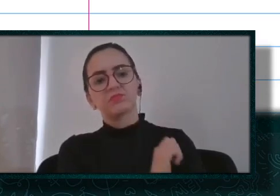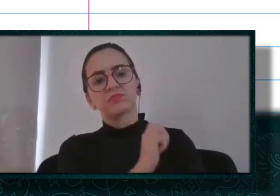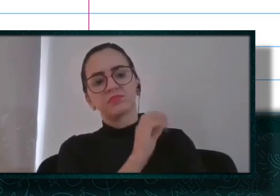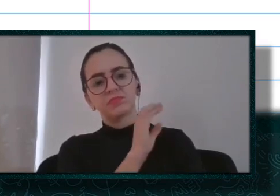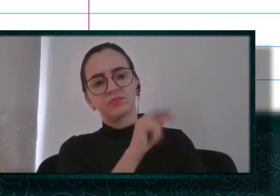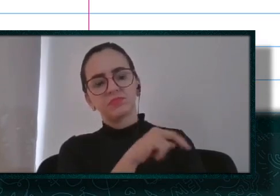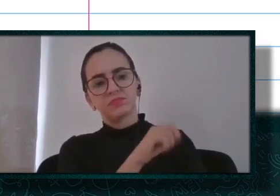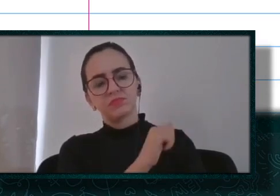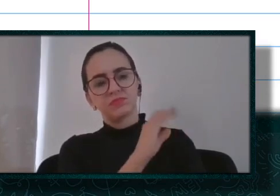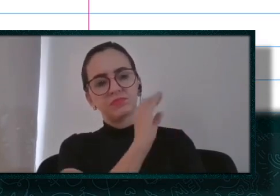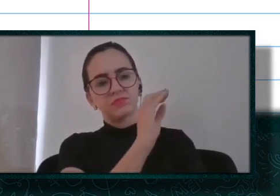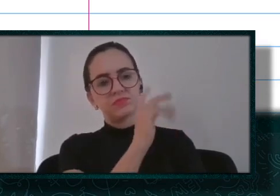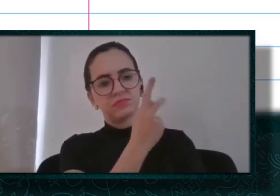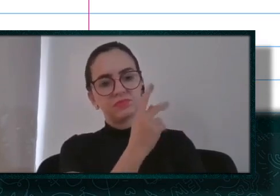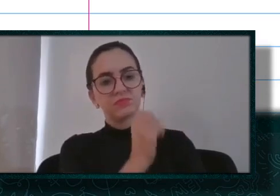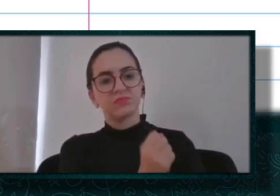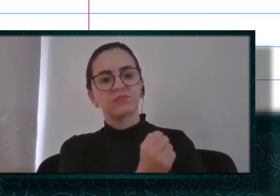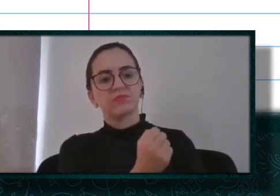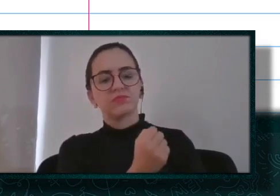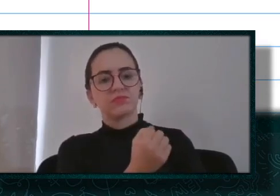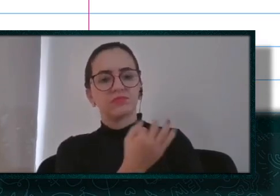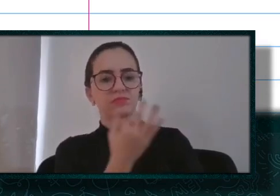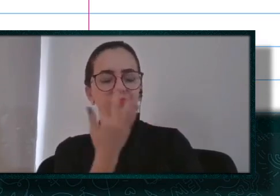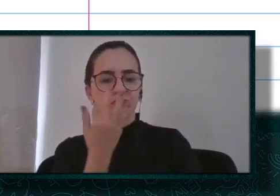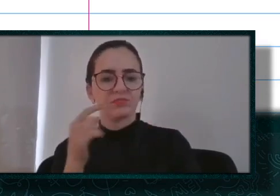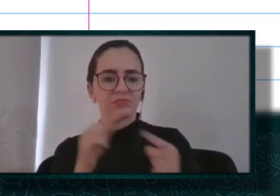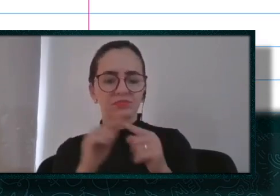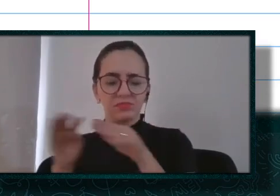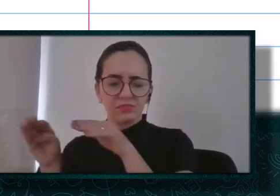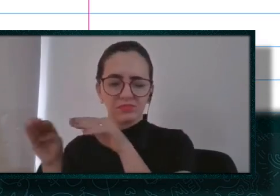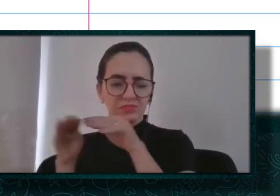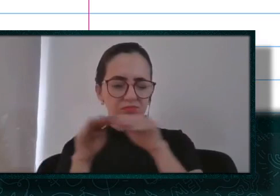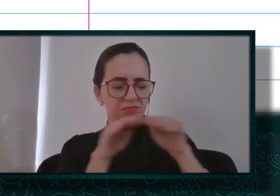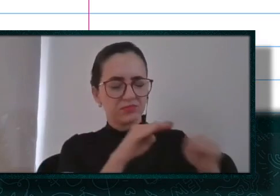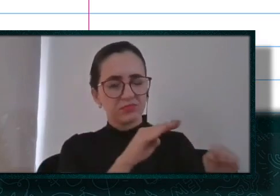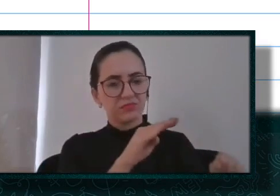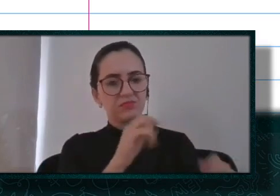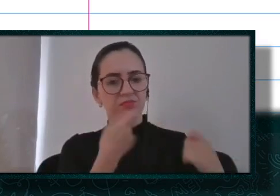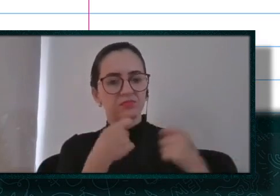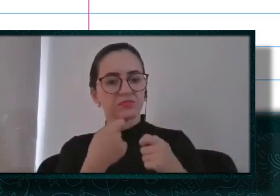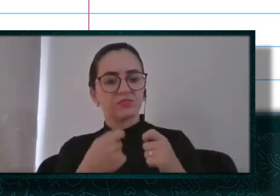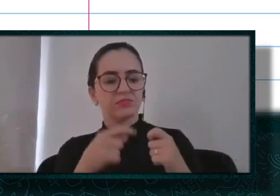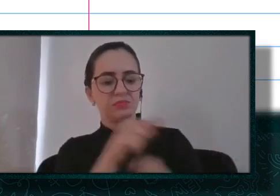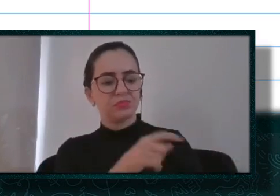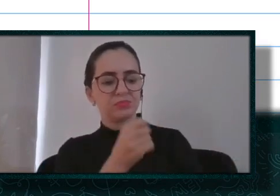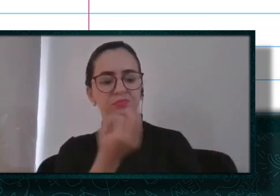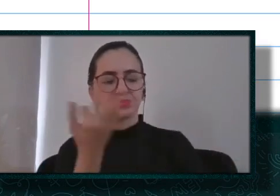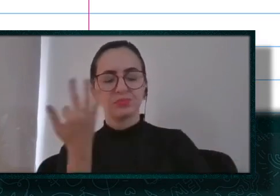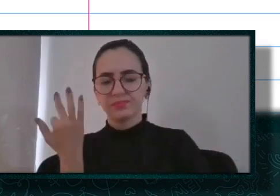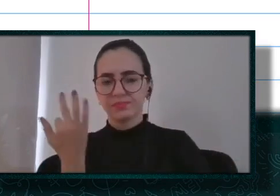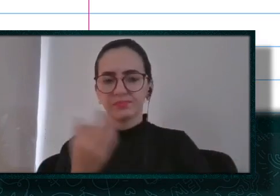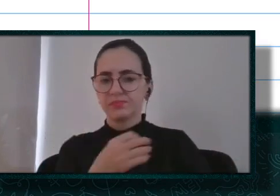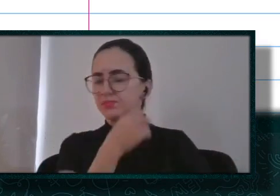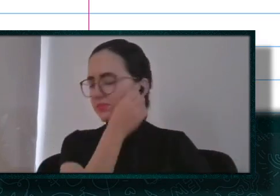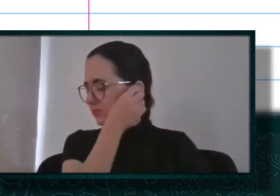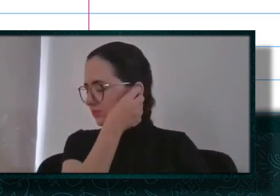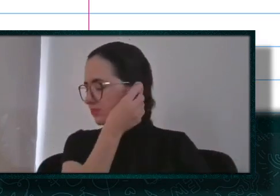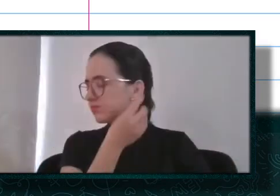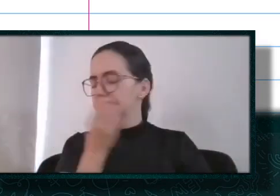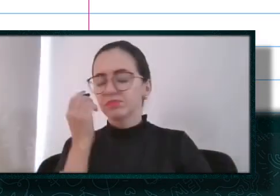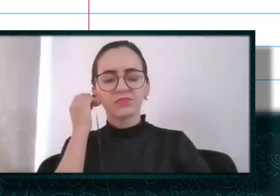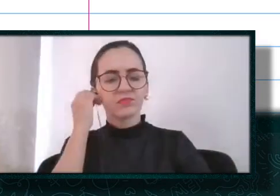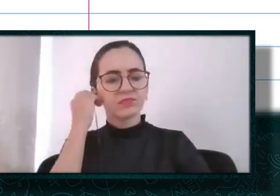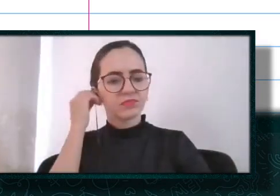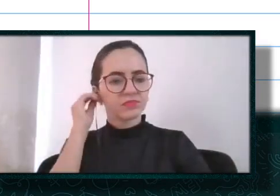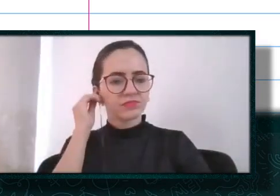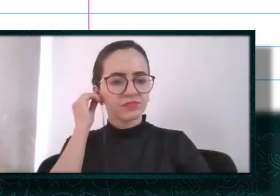de NaOH para poder balancear essa equação, para ela ficar totalmente certinha. Vamos lá. Primeira coisa que tem que fazer,